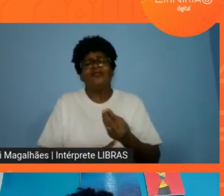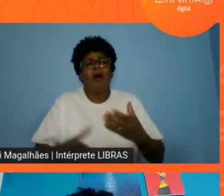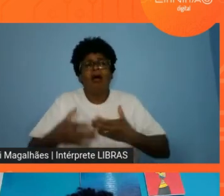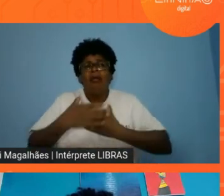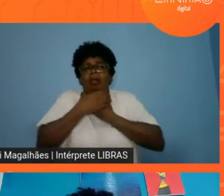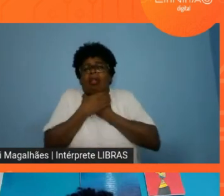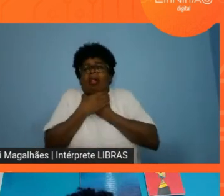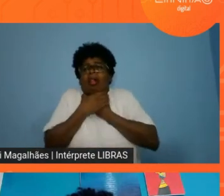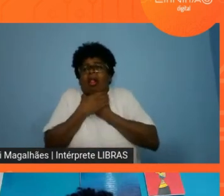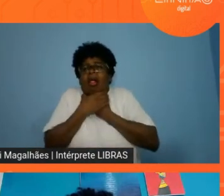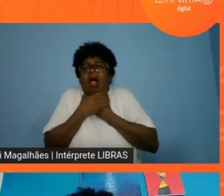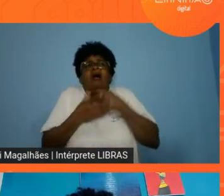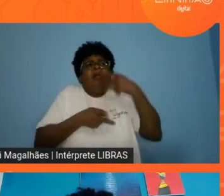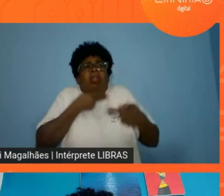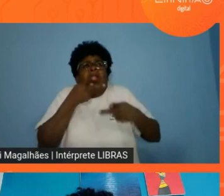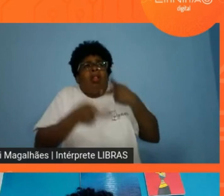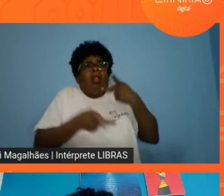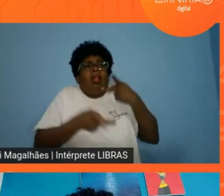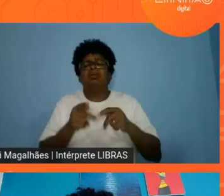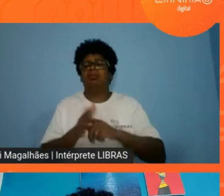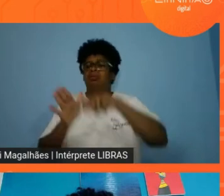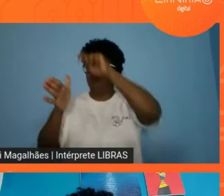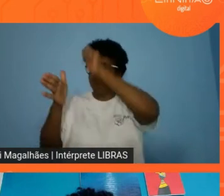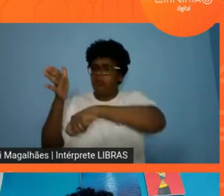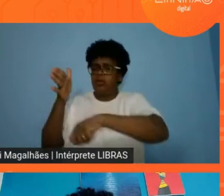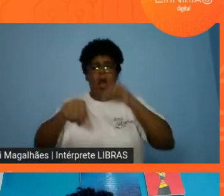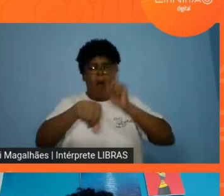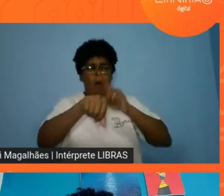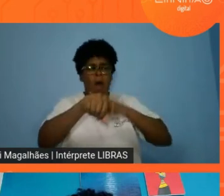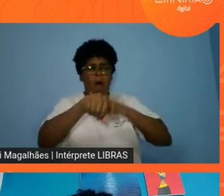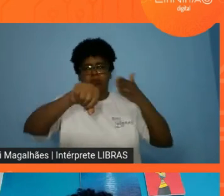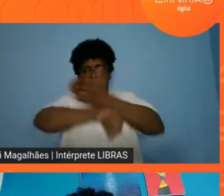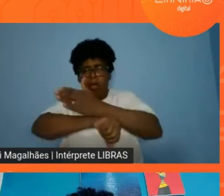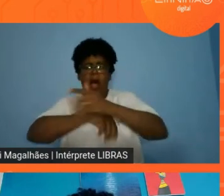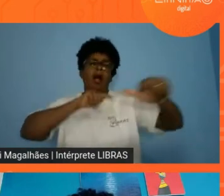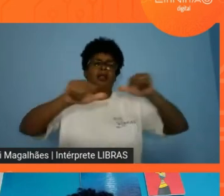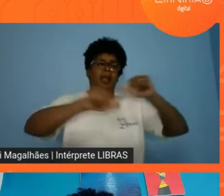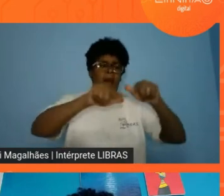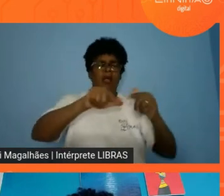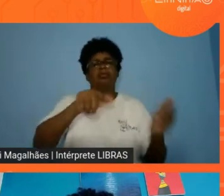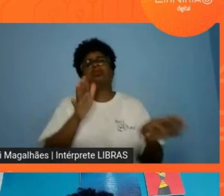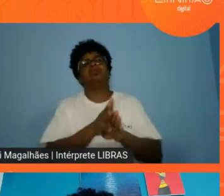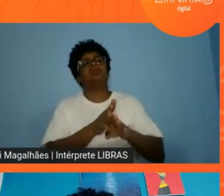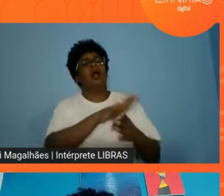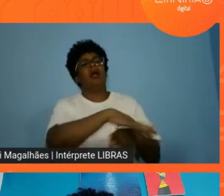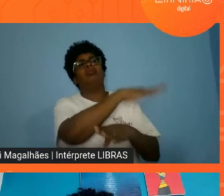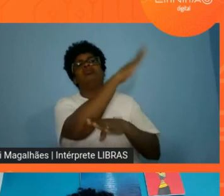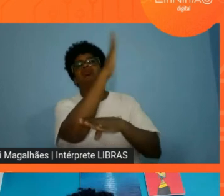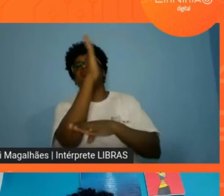um trabalho em que você tem que bater cartão, tem hora para sair, hora para chegar, de você conseguir